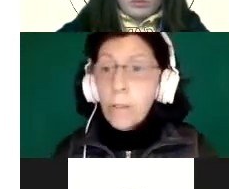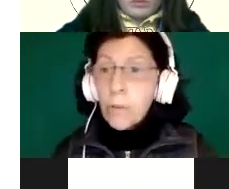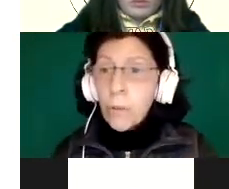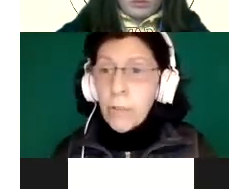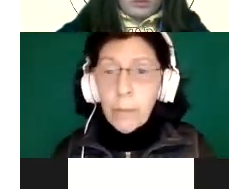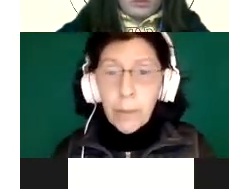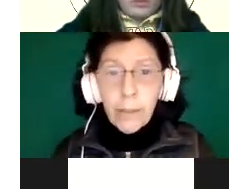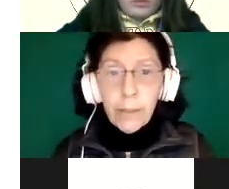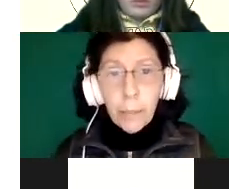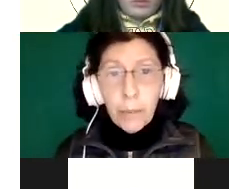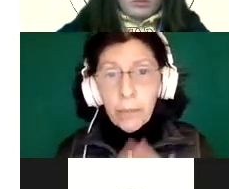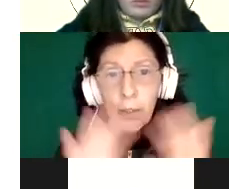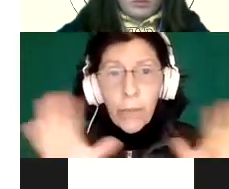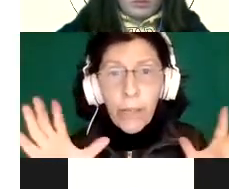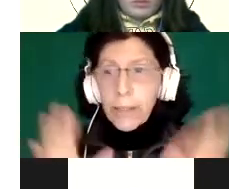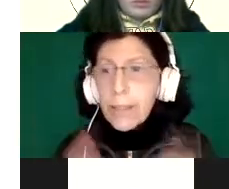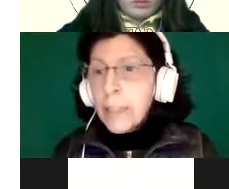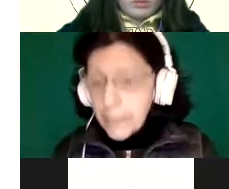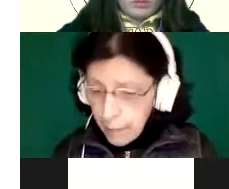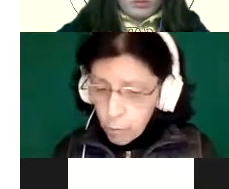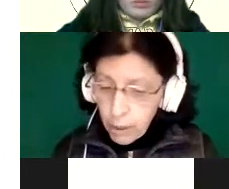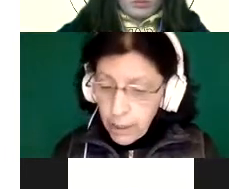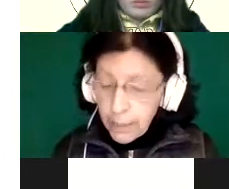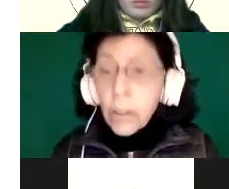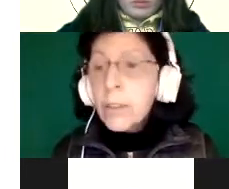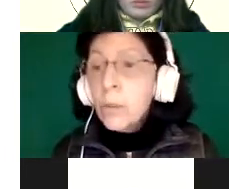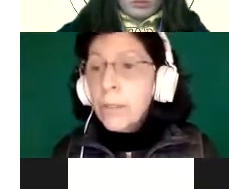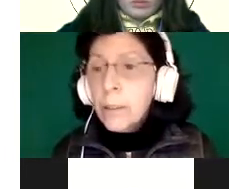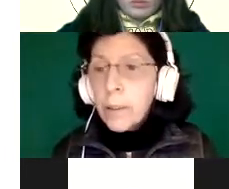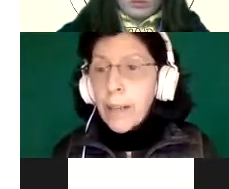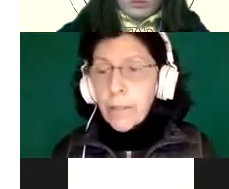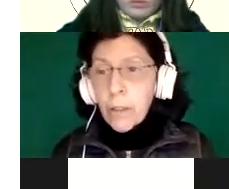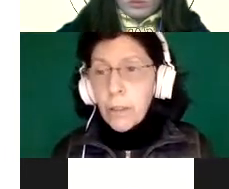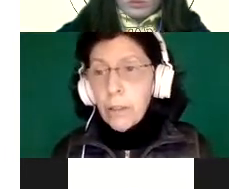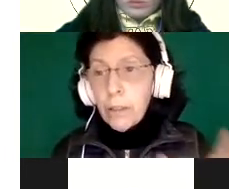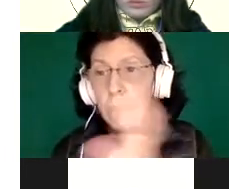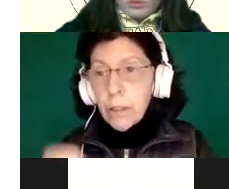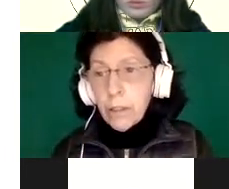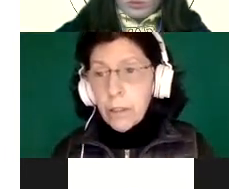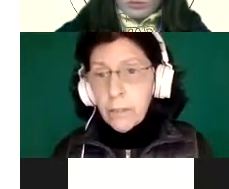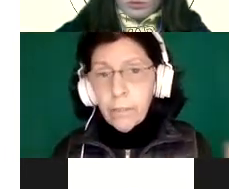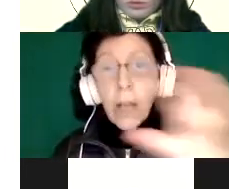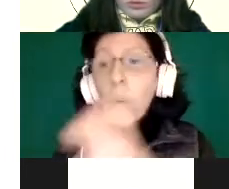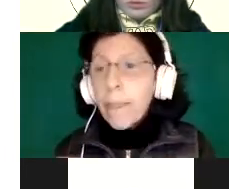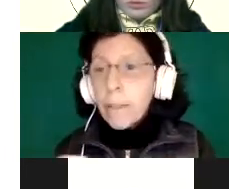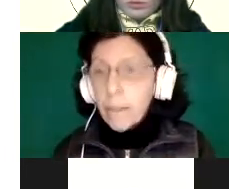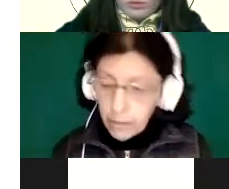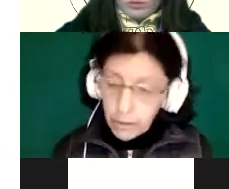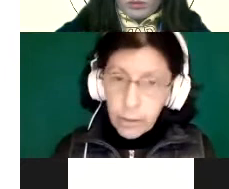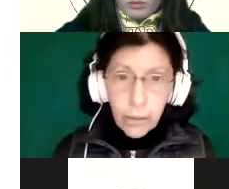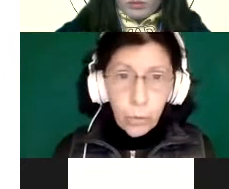daquilo que nós hoje vamos apresentar. E, portanto, isto é, digamos, a nossa nuvem de palavras que